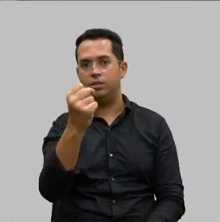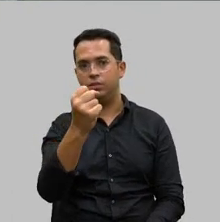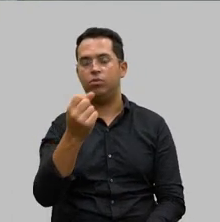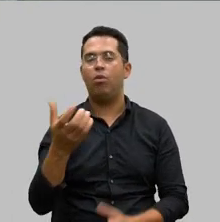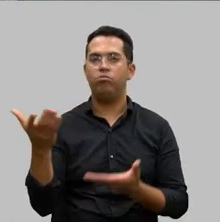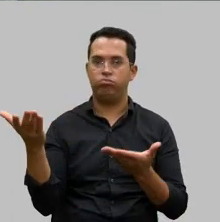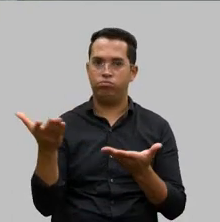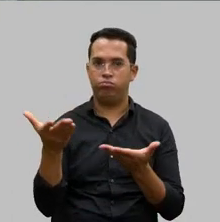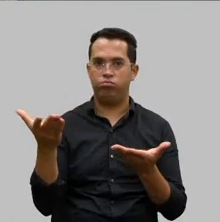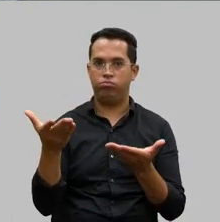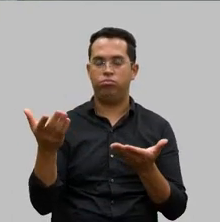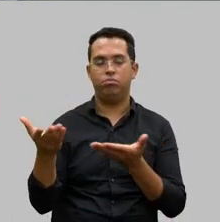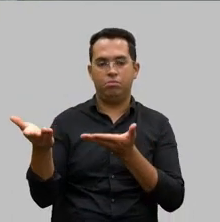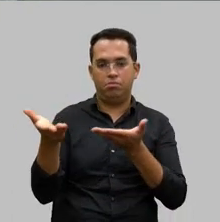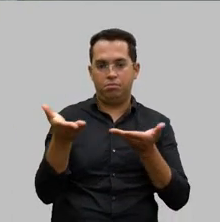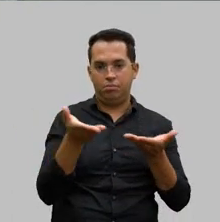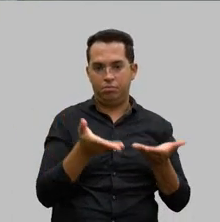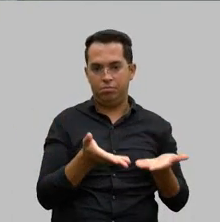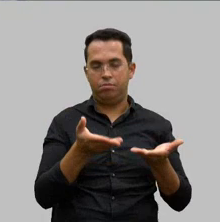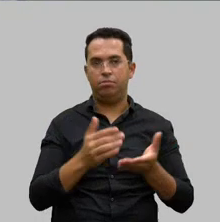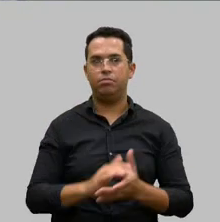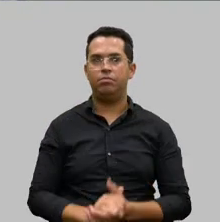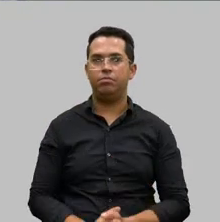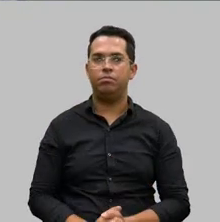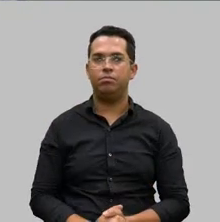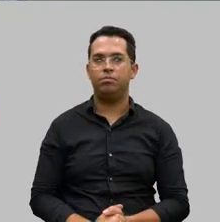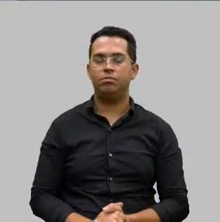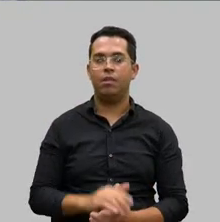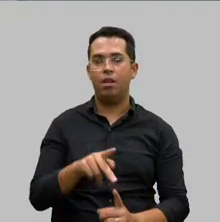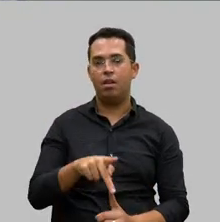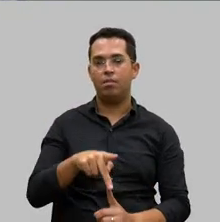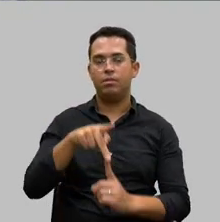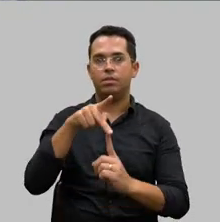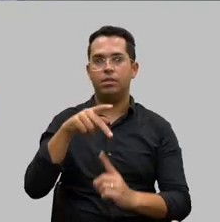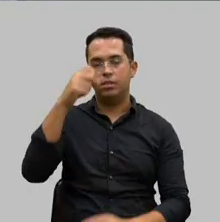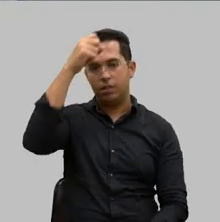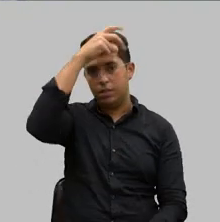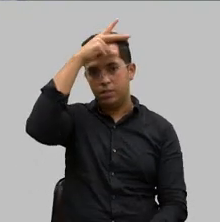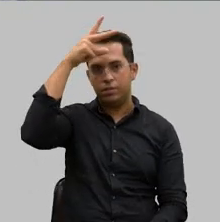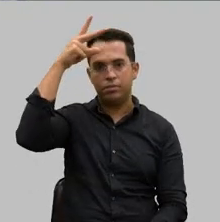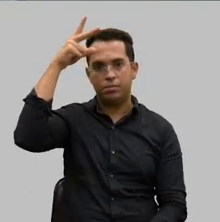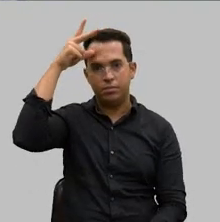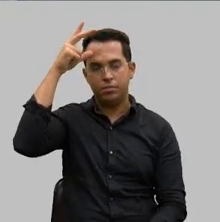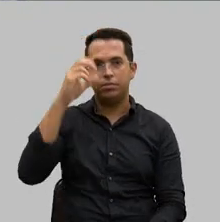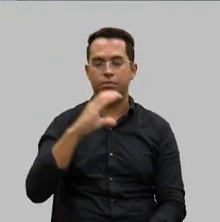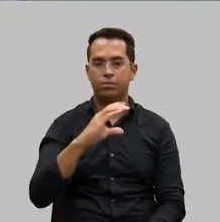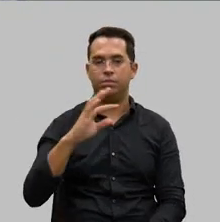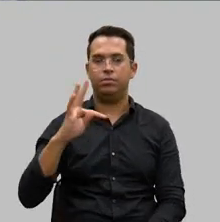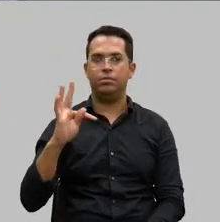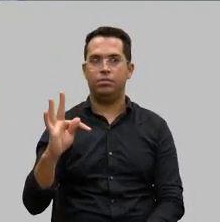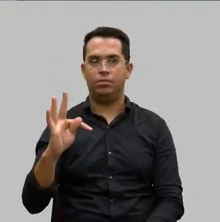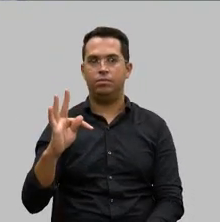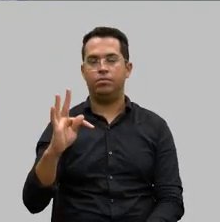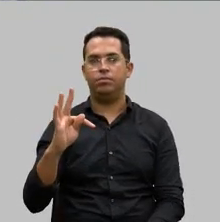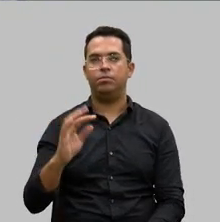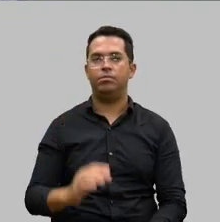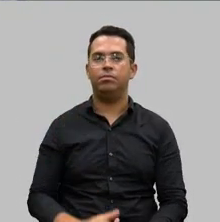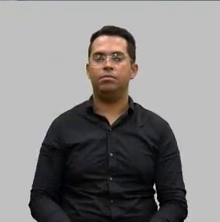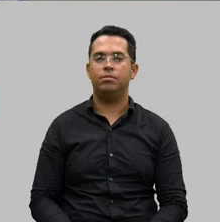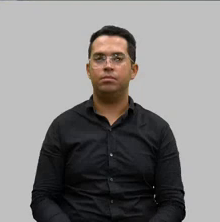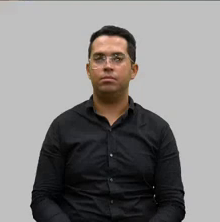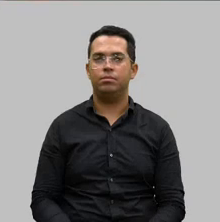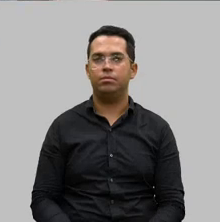querido Presidente e Prefeito Marcos Vinícius bizarro da cidade de Coronel Fabriciano eu passo a palavra agora ao